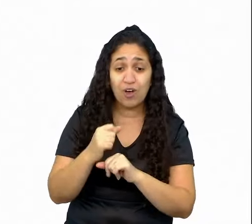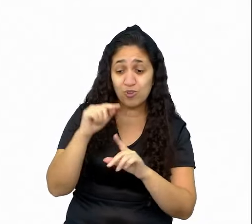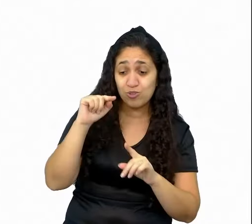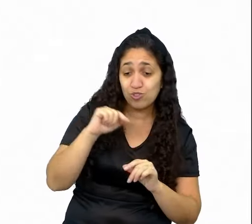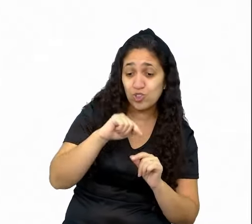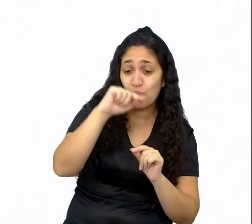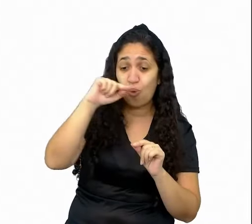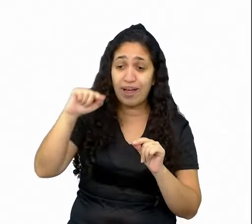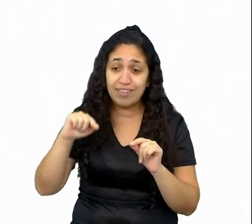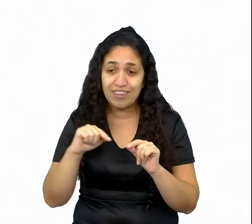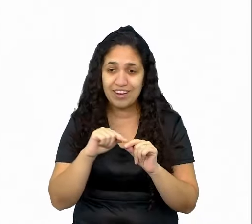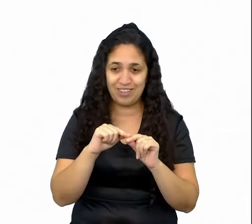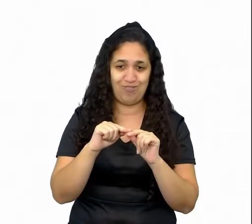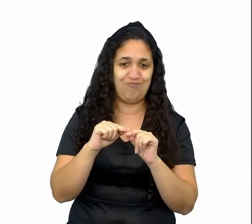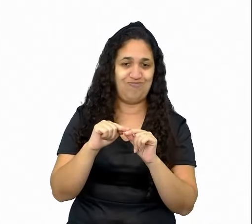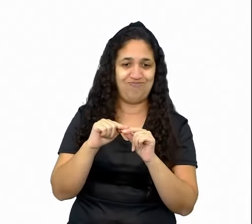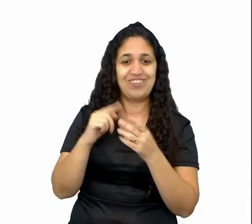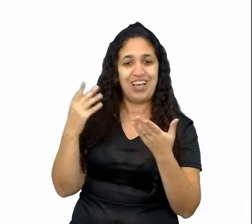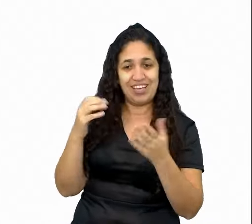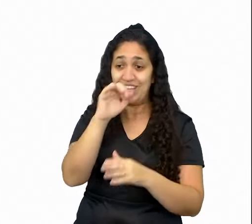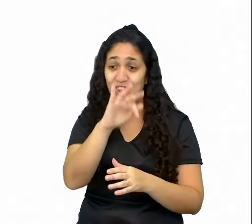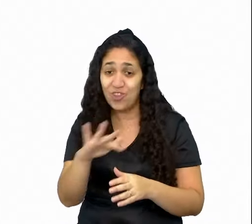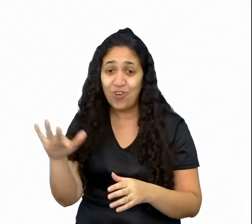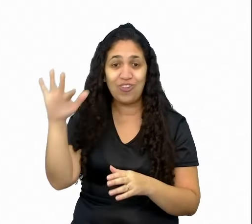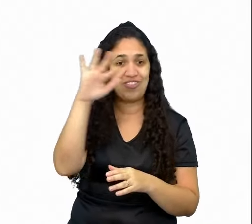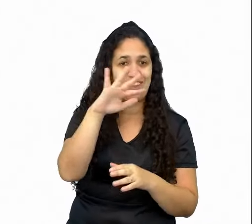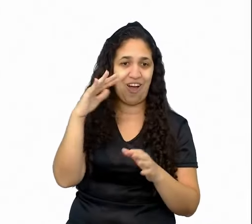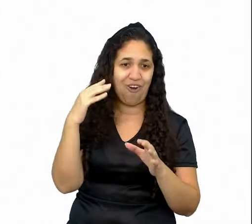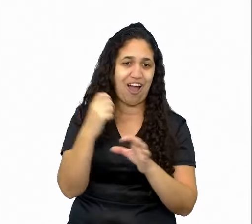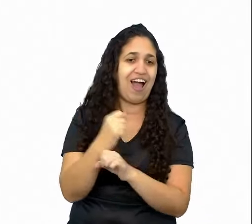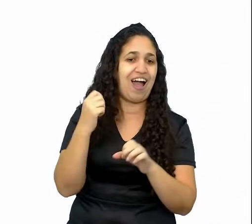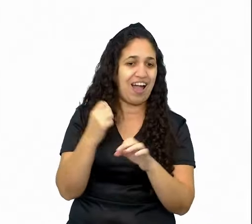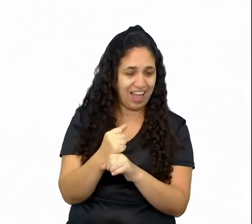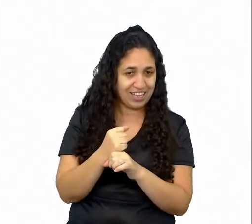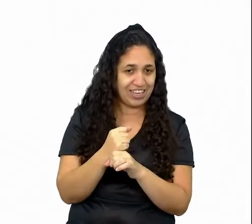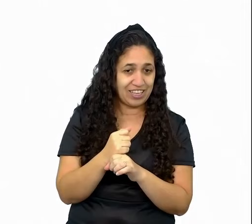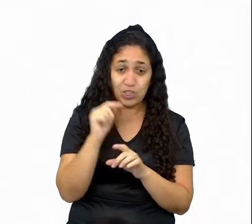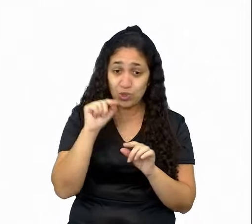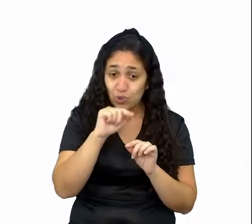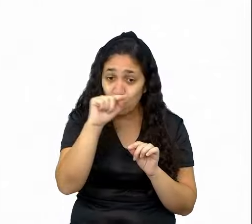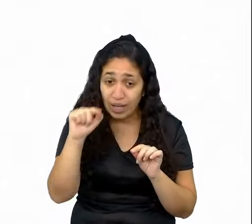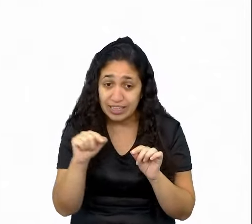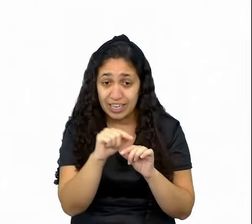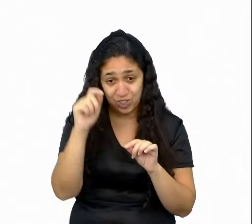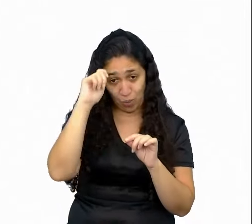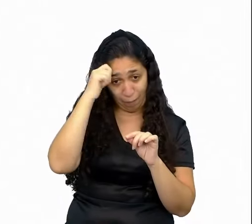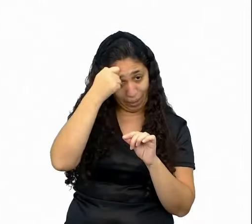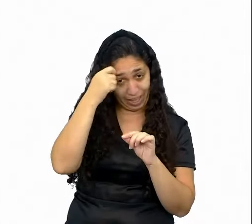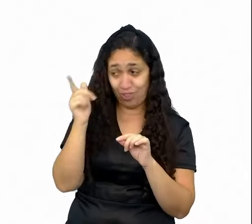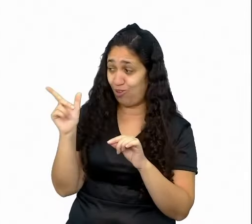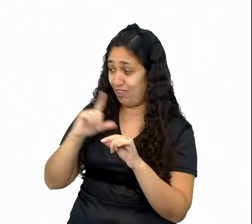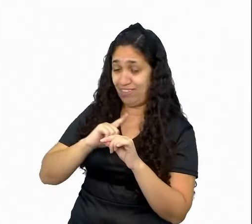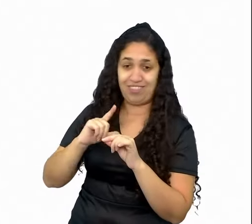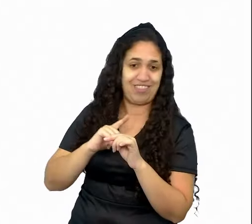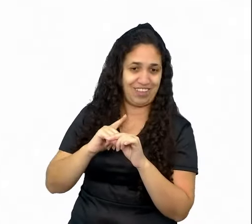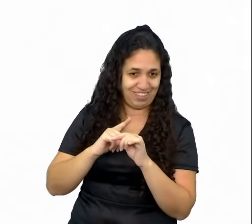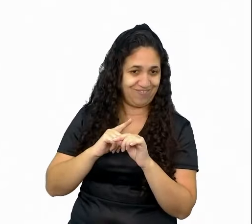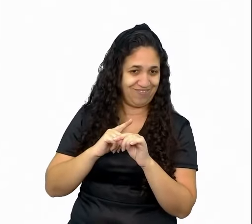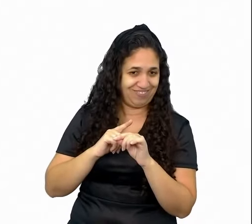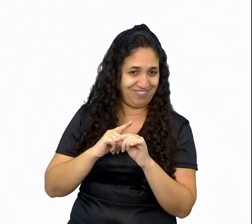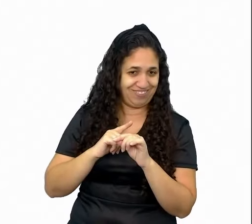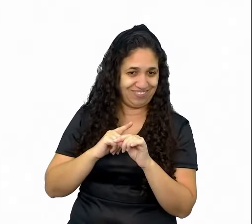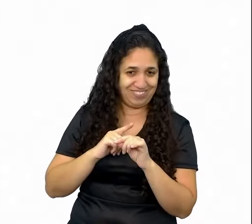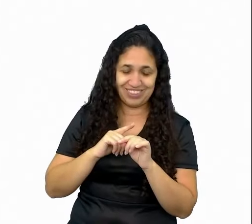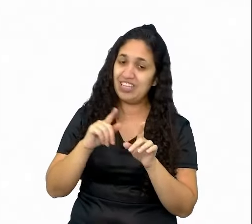existe. Aí eu acho o quê? A área total, né, dos quadradinhos pretos que existem no tabuleiro.